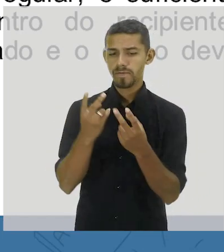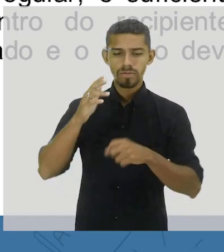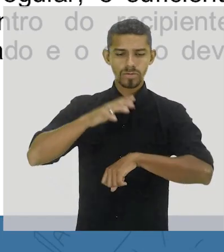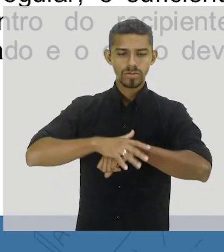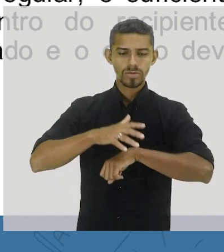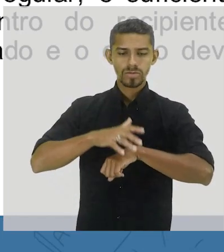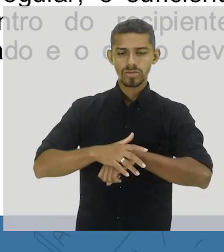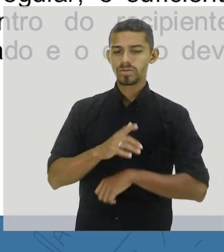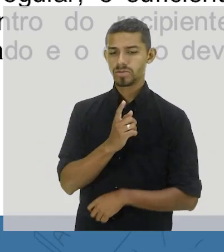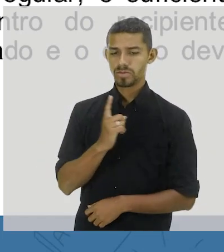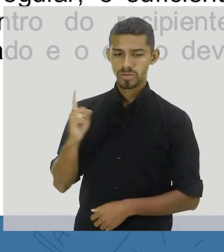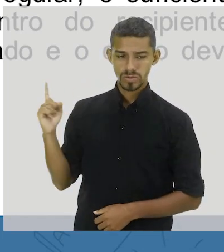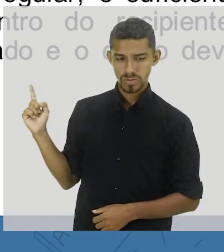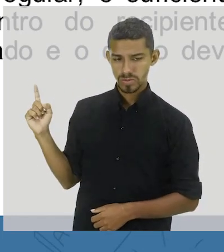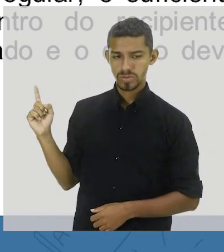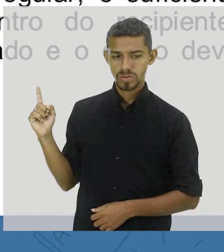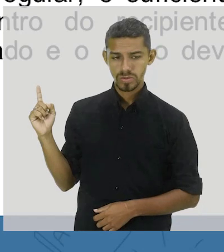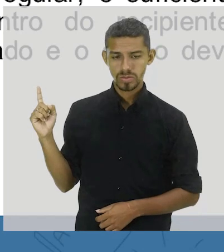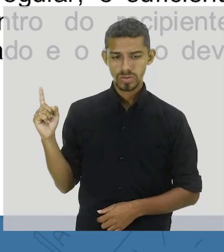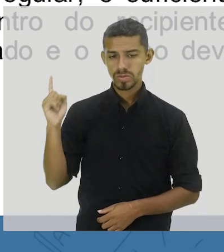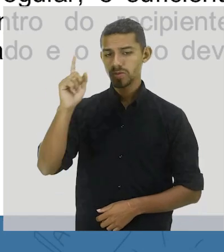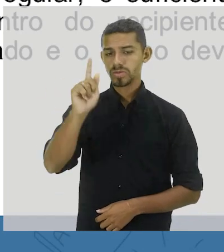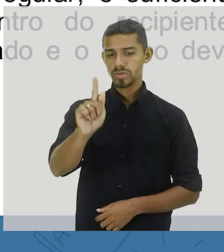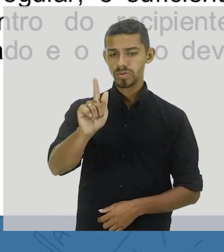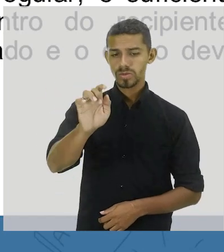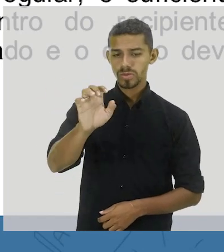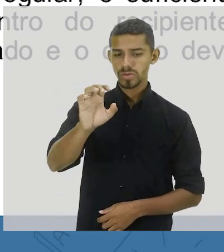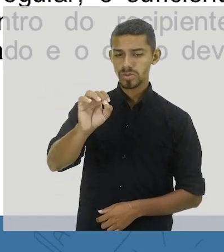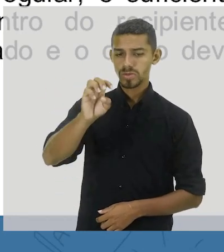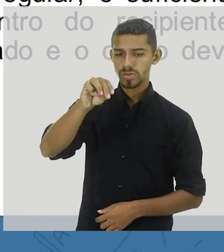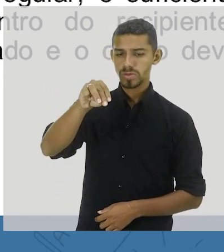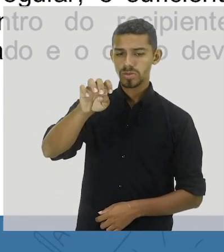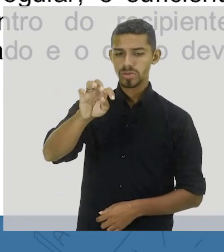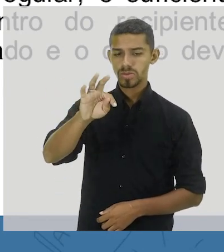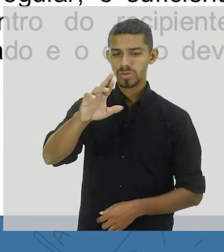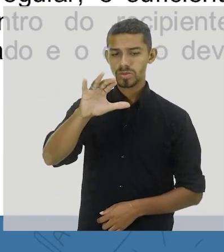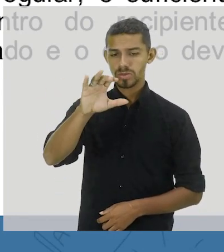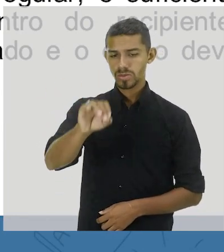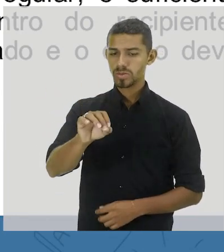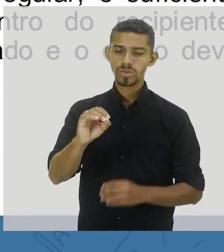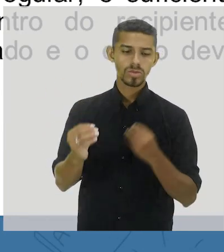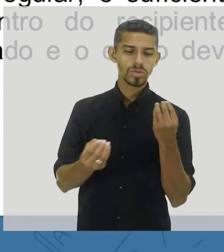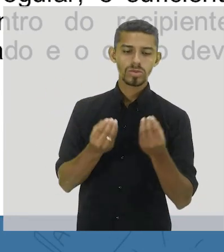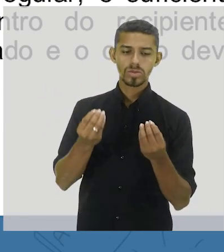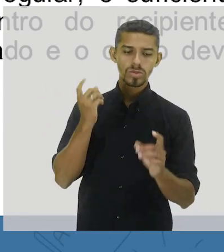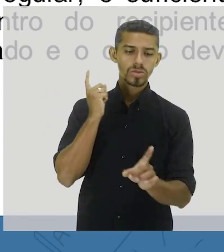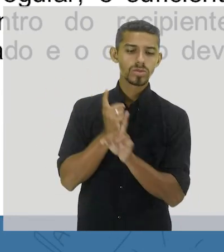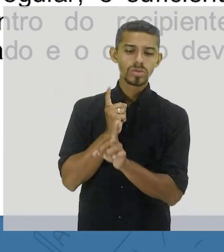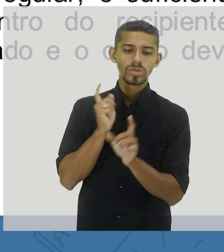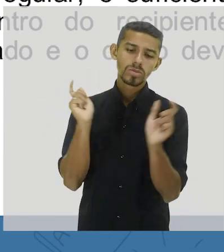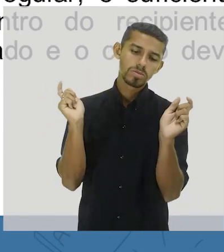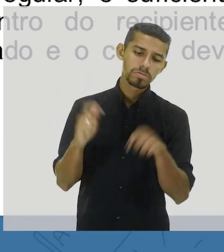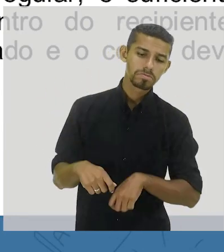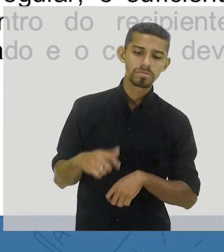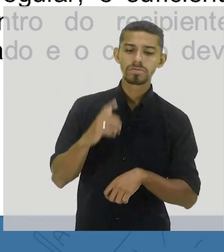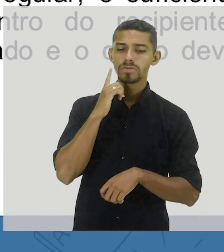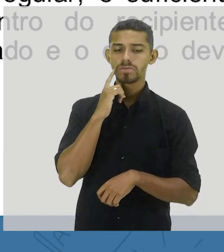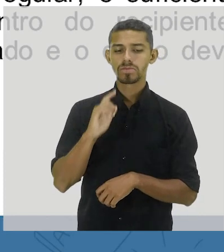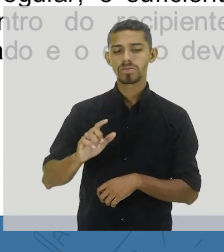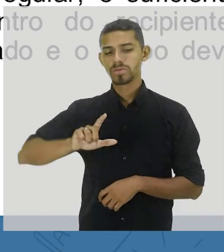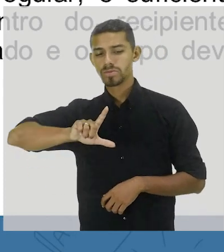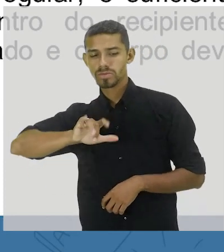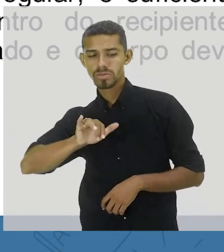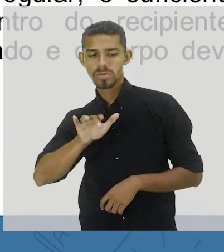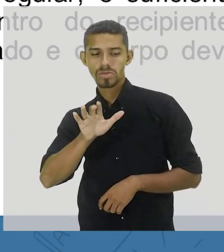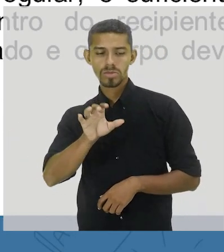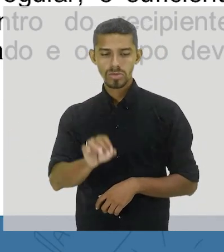geométricos irregulares, donde podemos concluir que o volume do líquido deslocado é igual